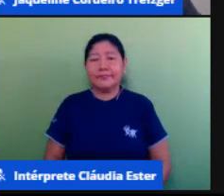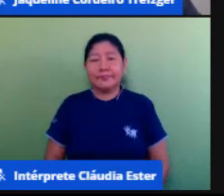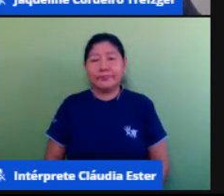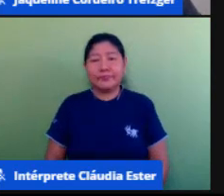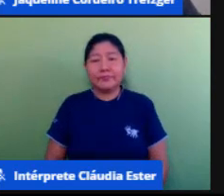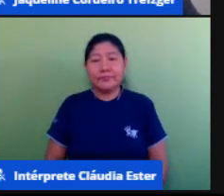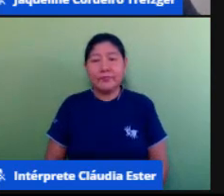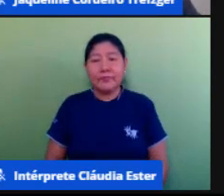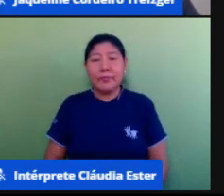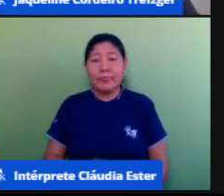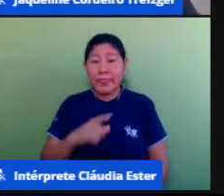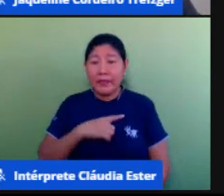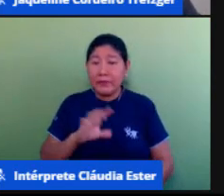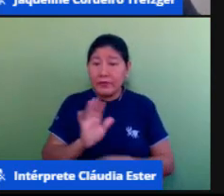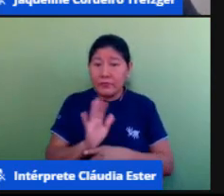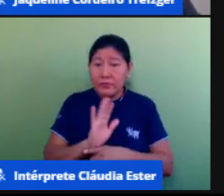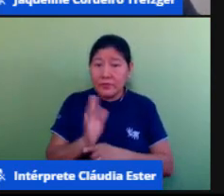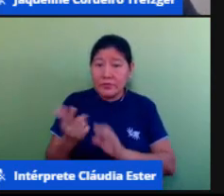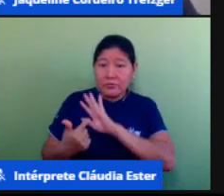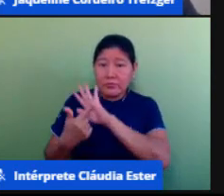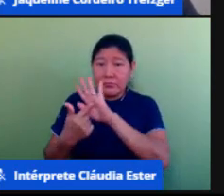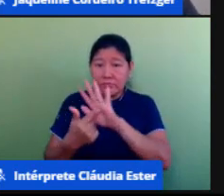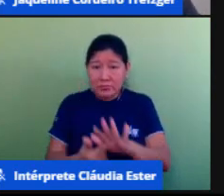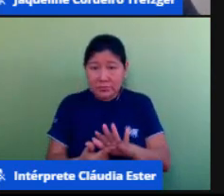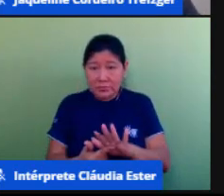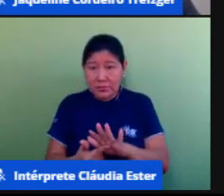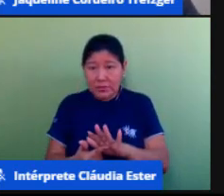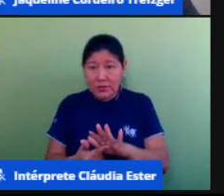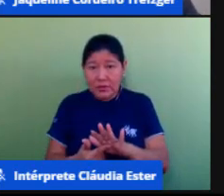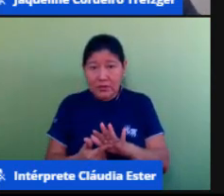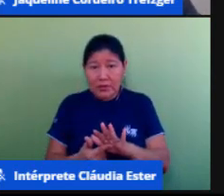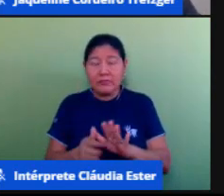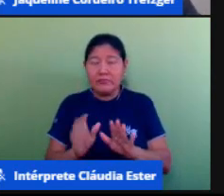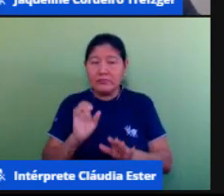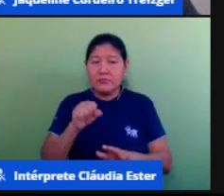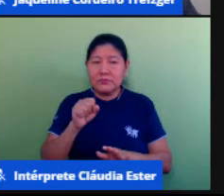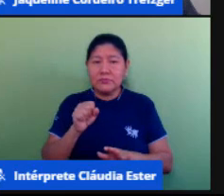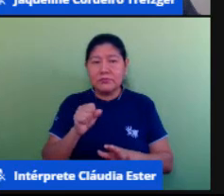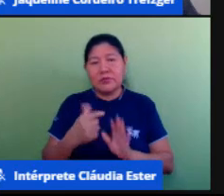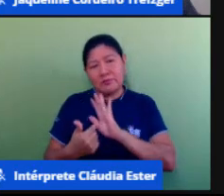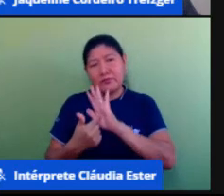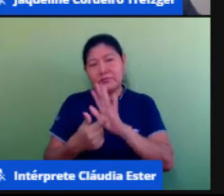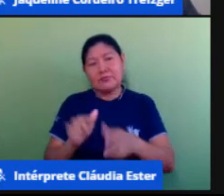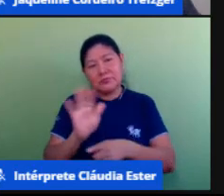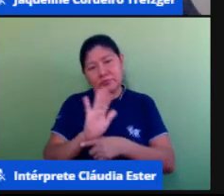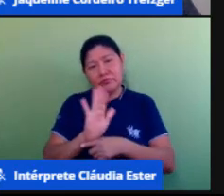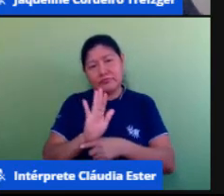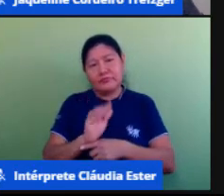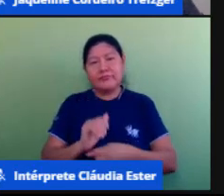Tem um vídeo aí? Vamos passar o vídeo para conhecer um pouquinho do trabalho dela.